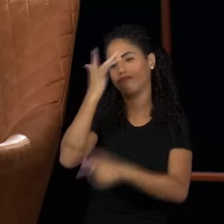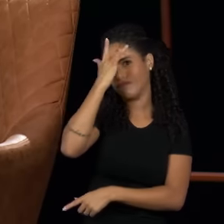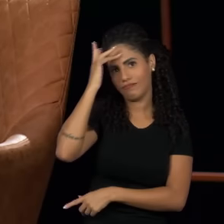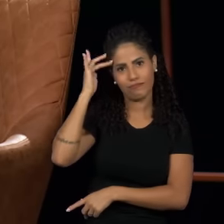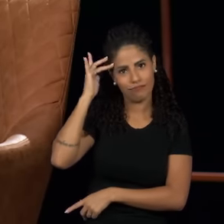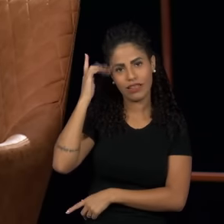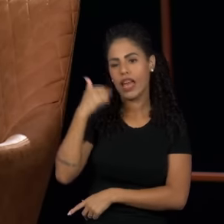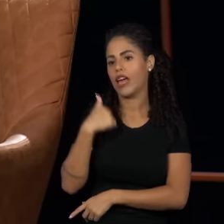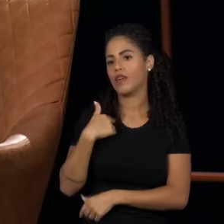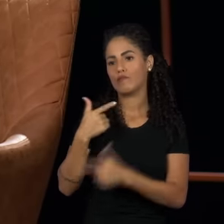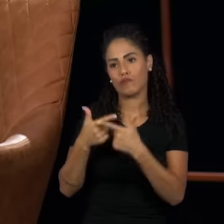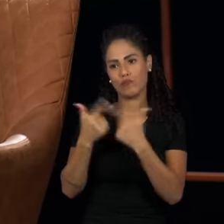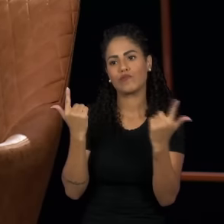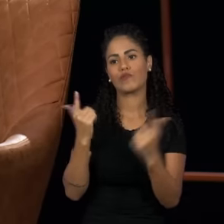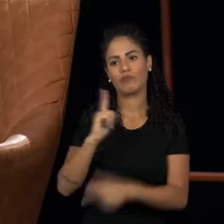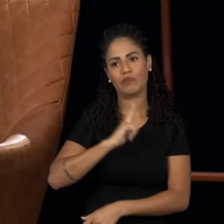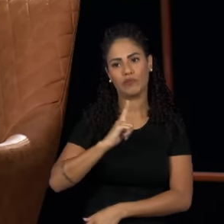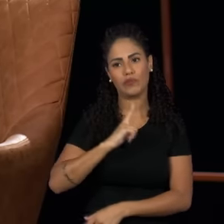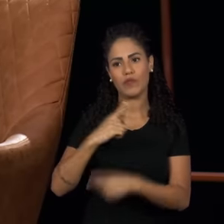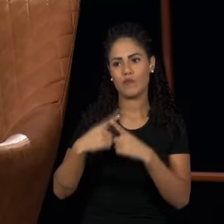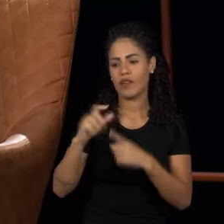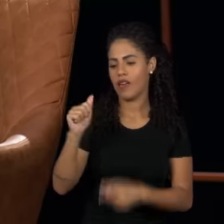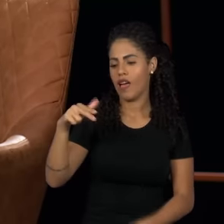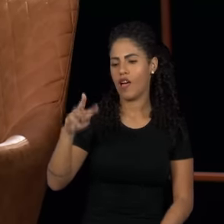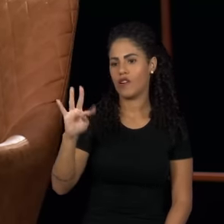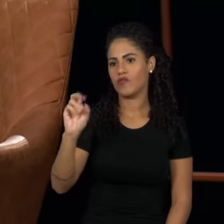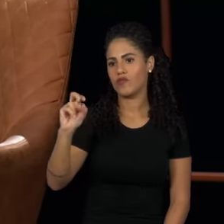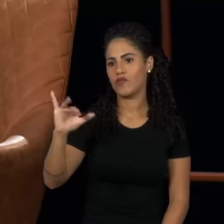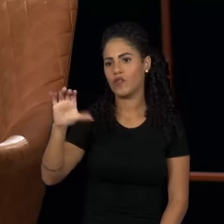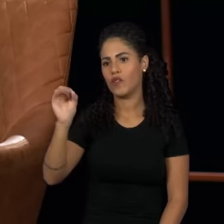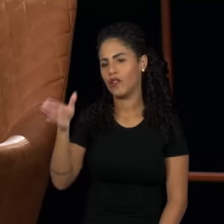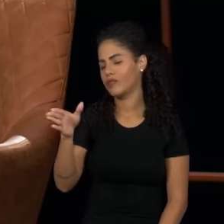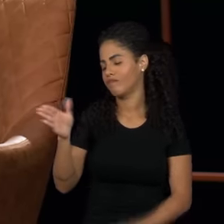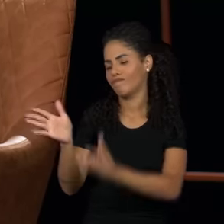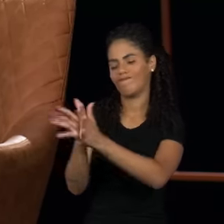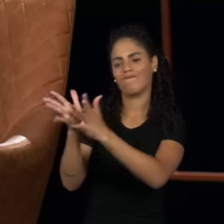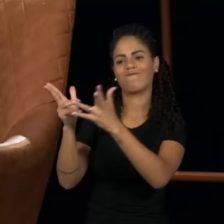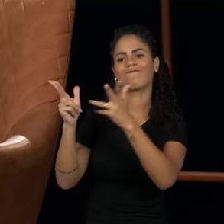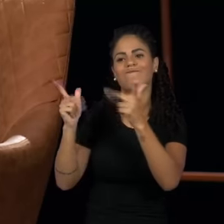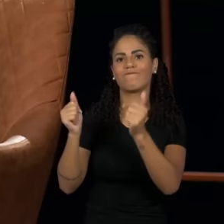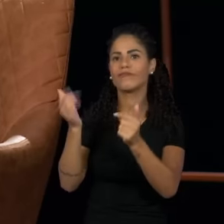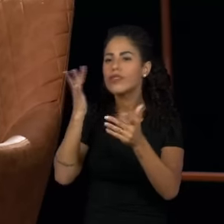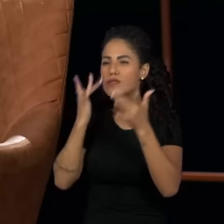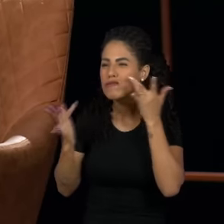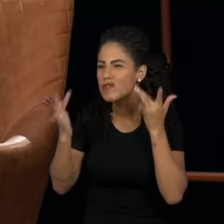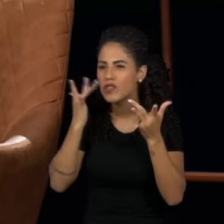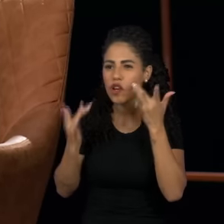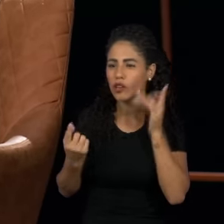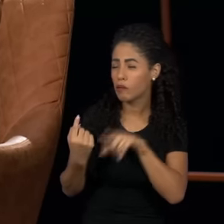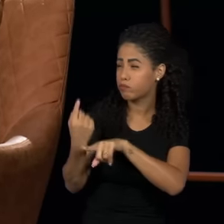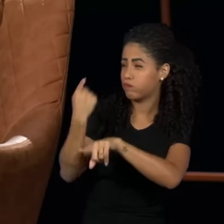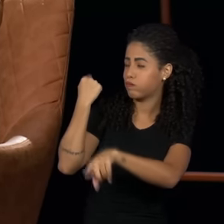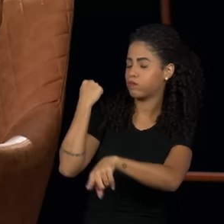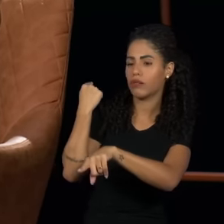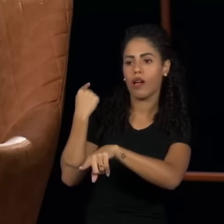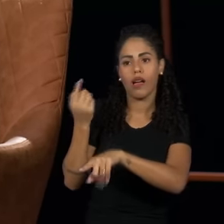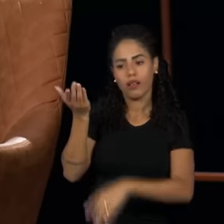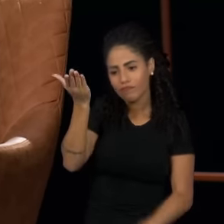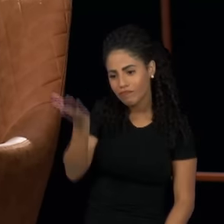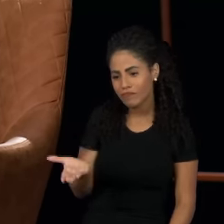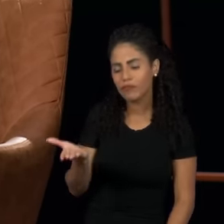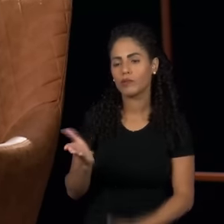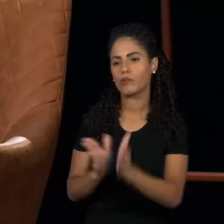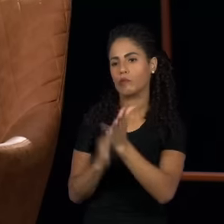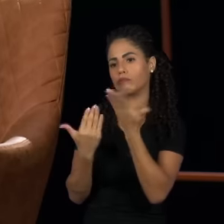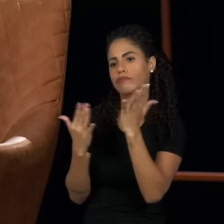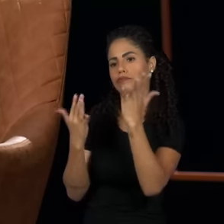meus bastidores, porque o Antônio Petrin é um ator de teatro também, teatro raiz. É um homem